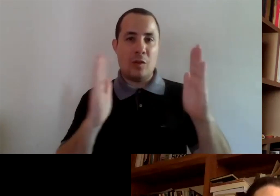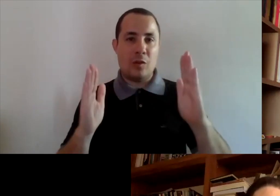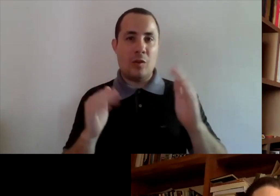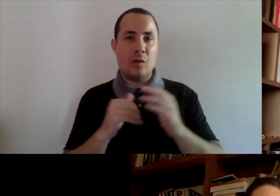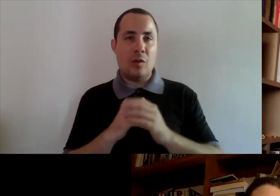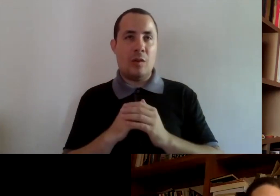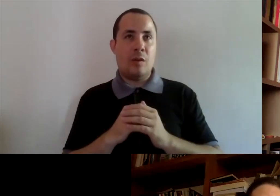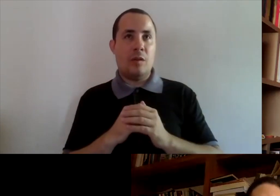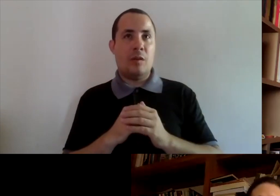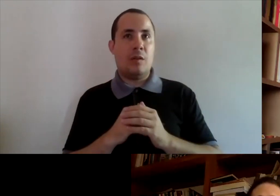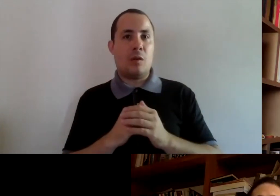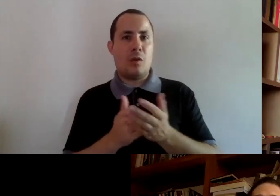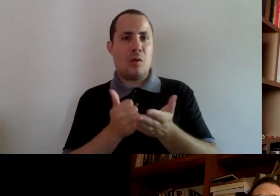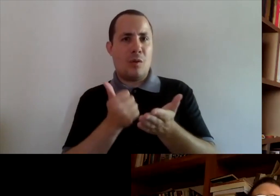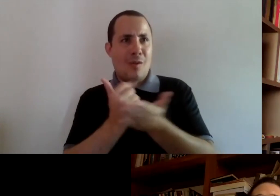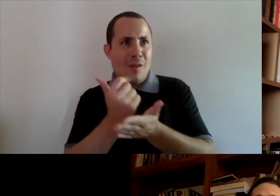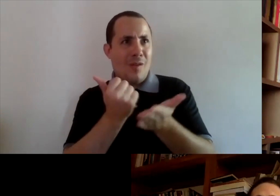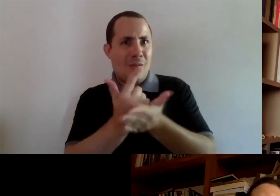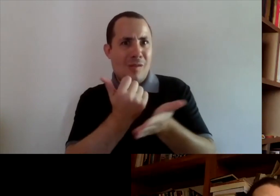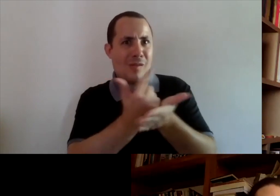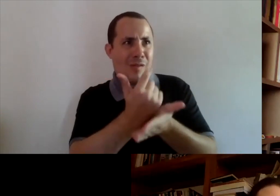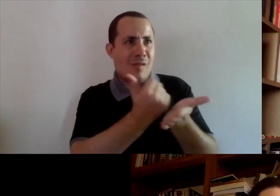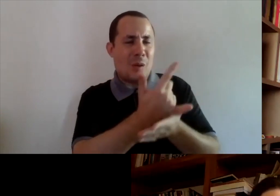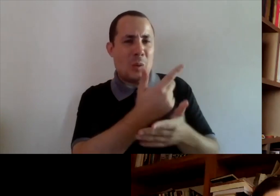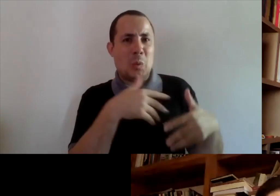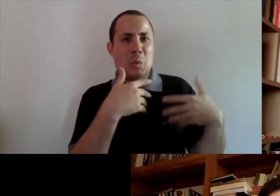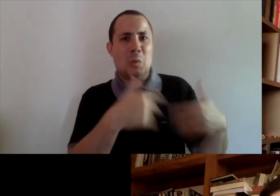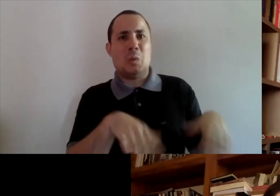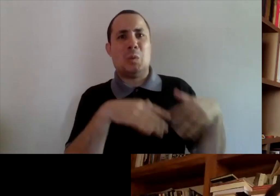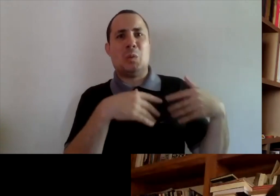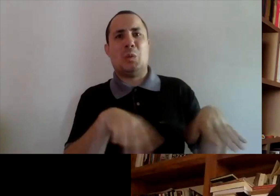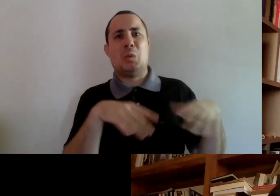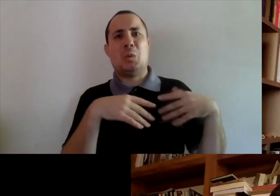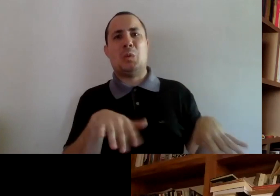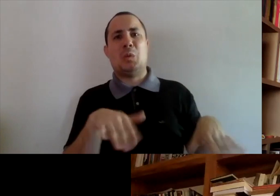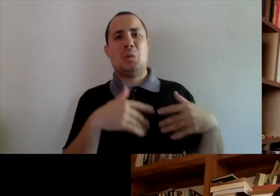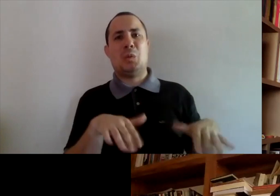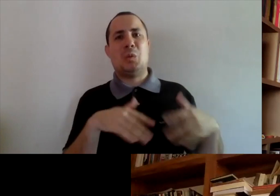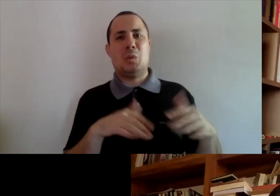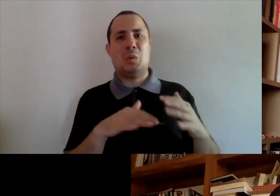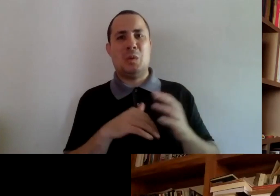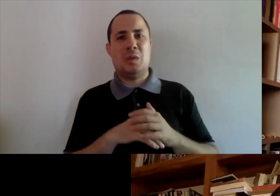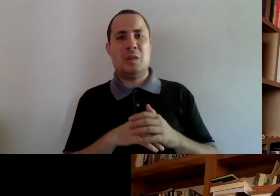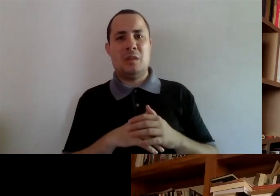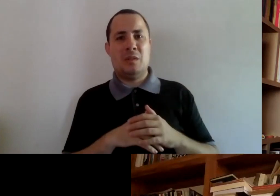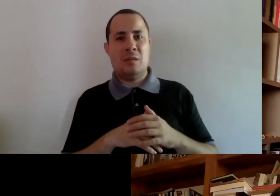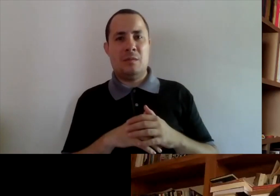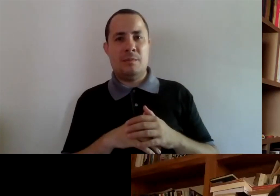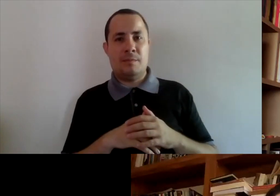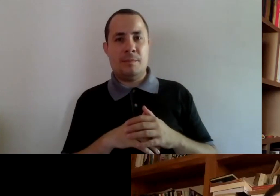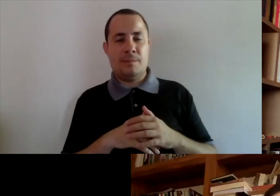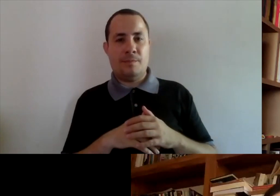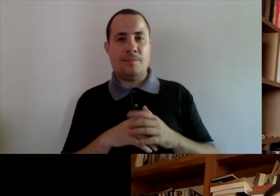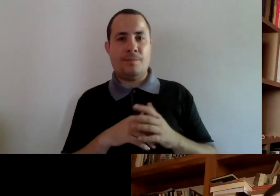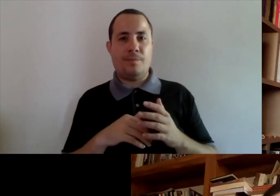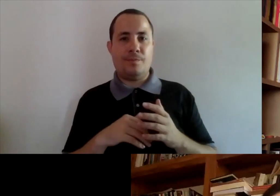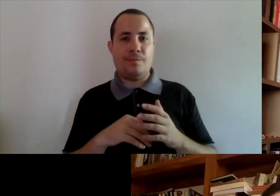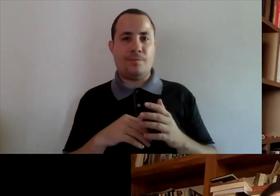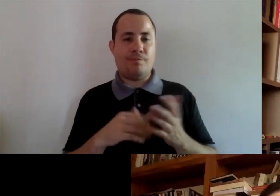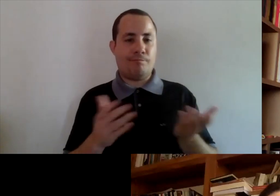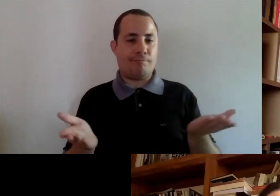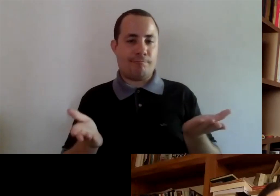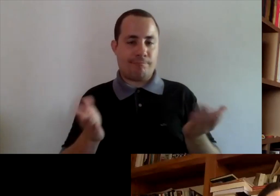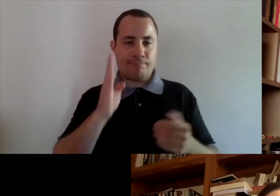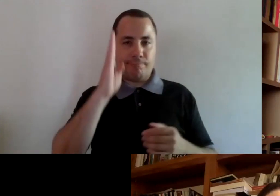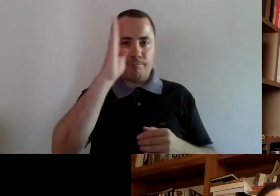desse conta de manter isso, né? De atualidade, ter essa atualidade, né? De um país aqui, e a gente